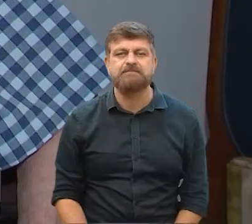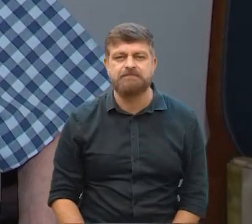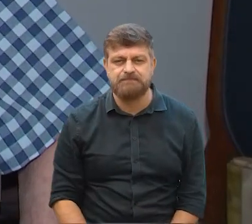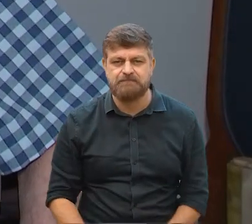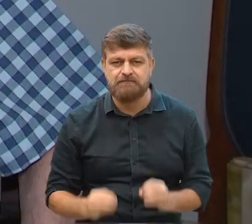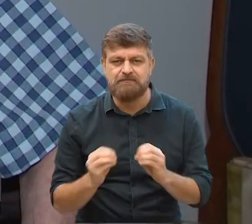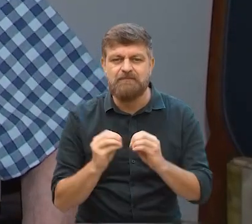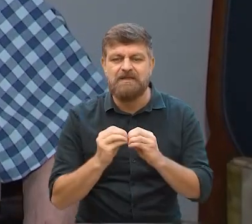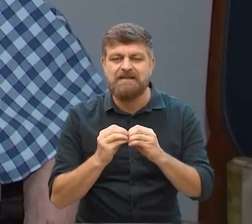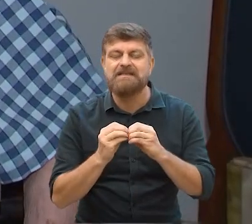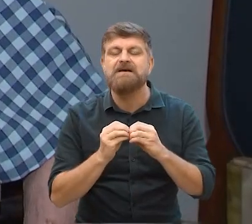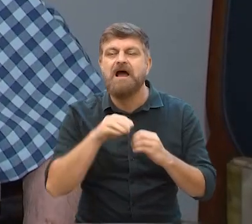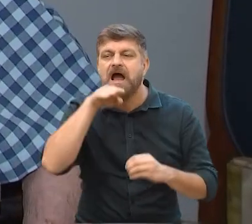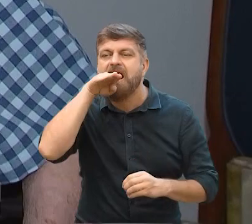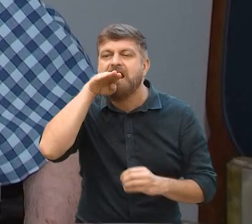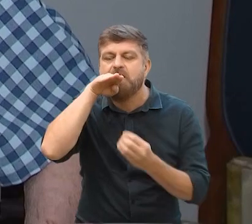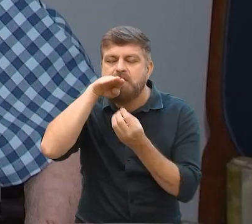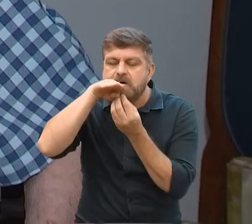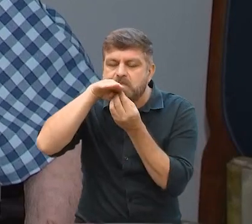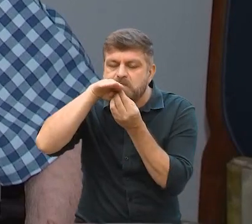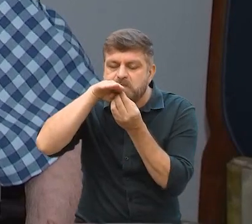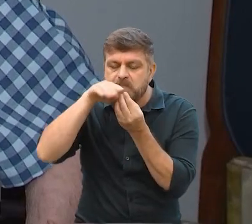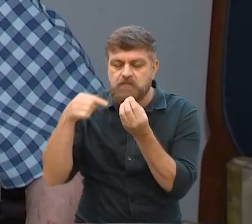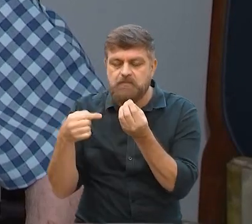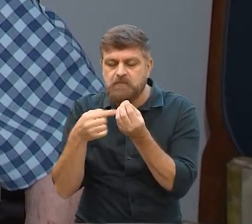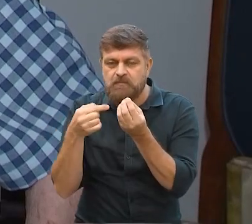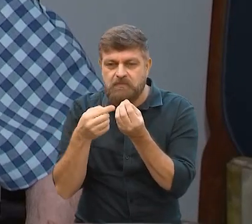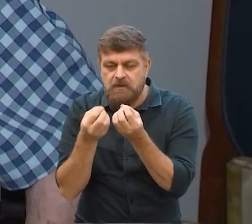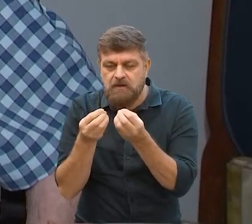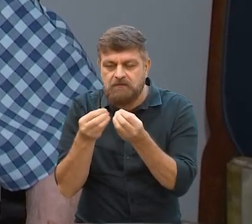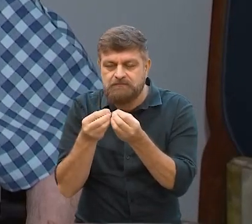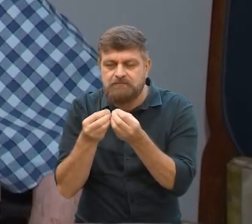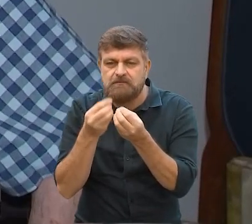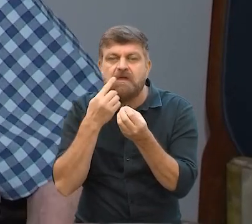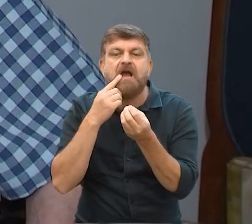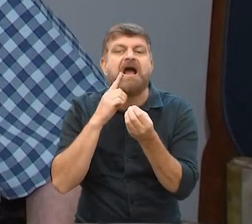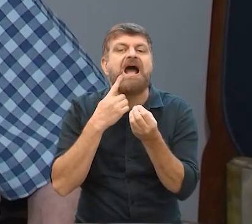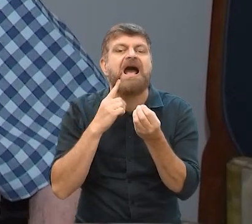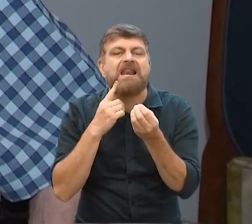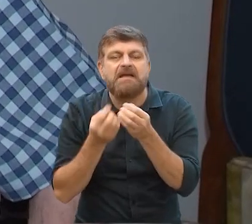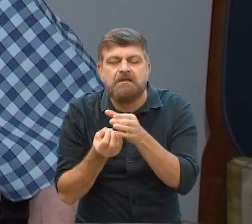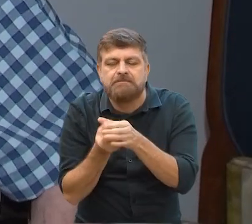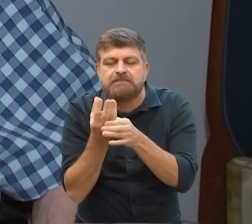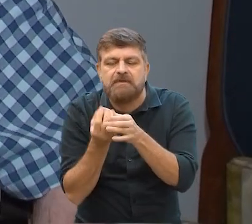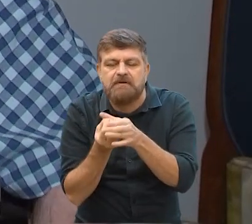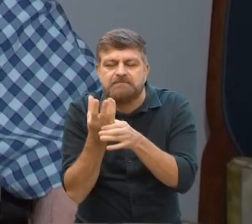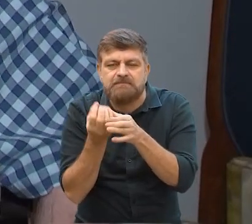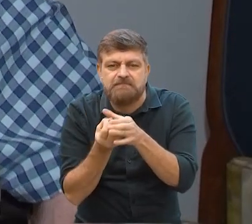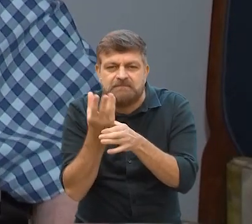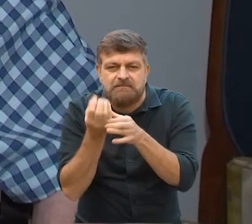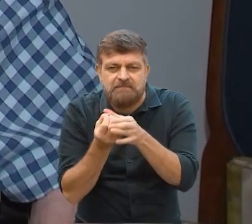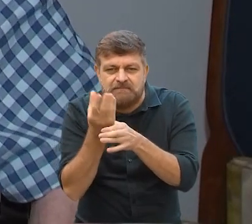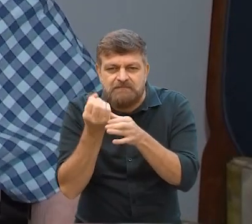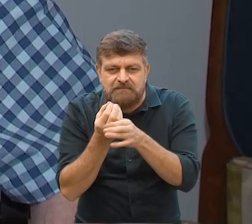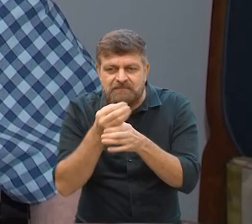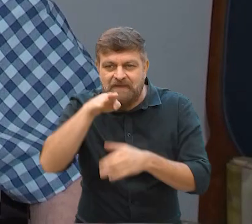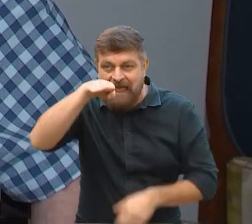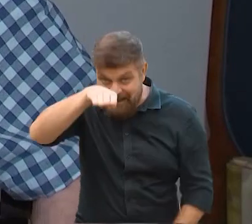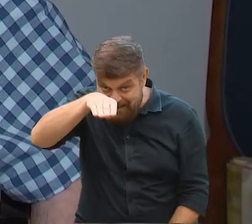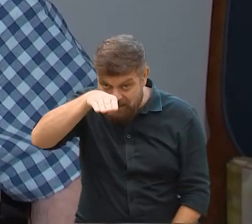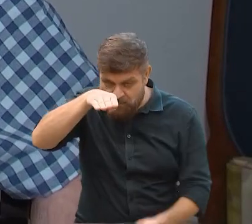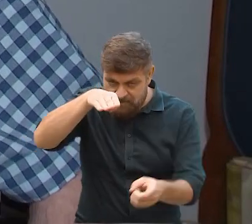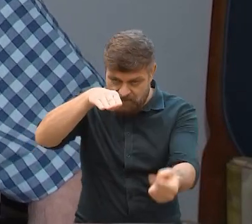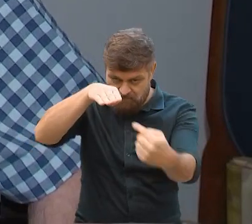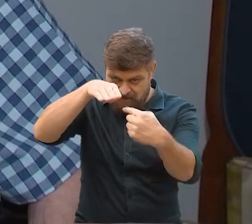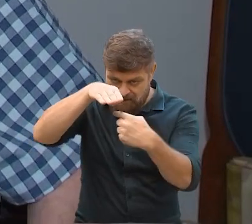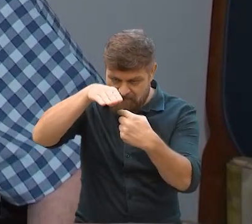é a glândula que fica na base da língua, ou no assoalho da boca, logo abaixo, que são essas glândulas que produzem